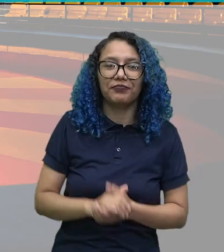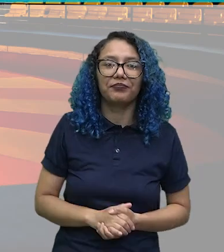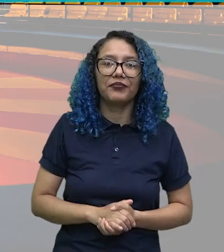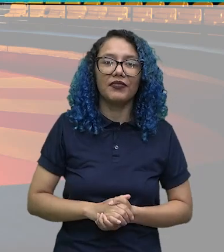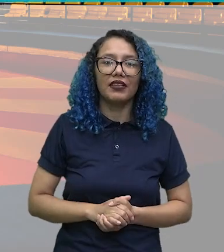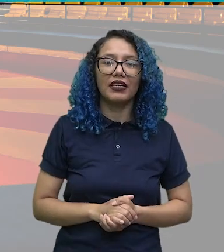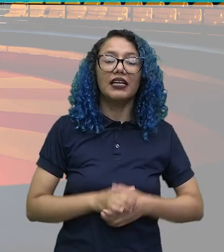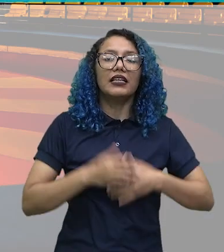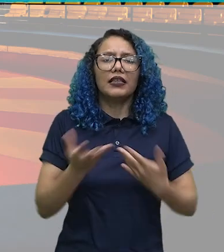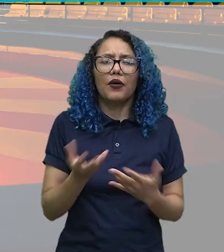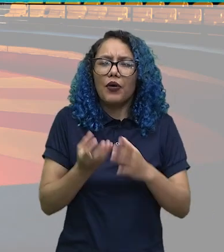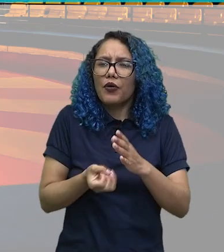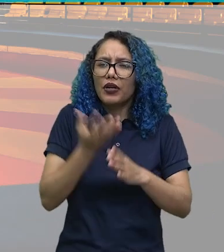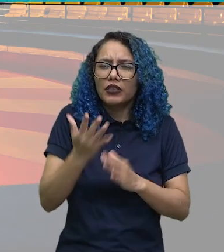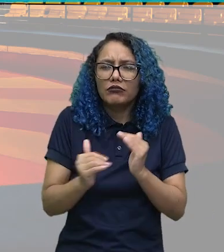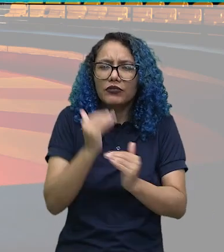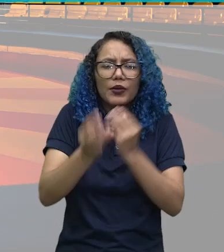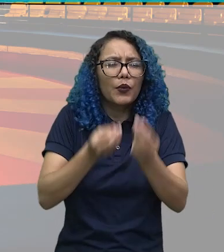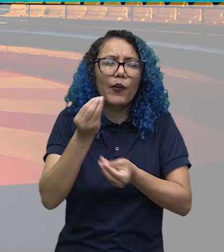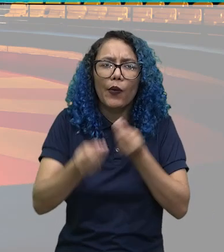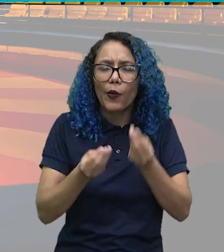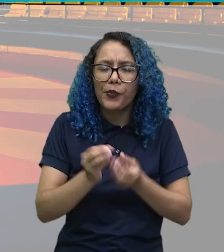Sua origem e construção.